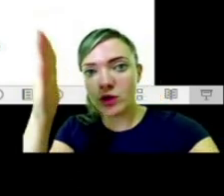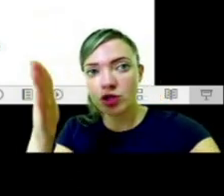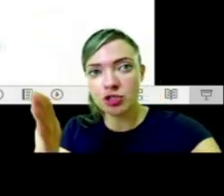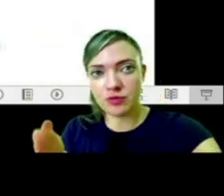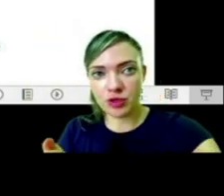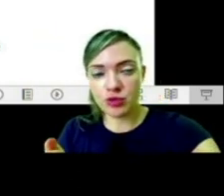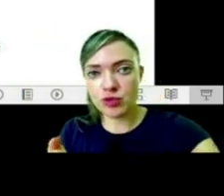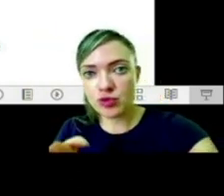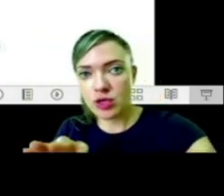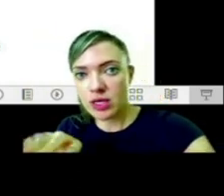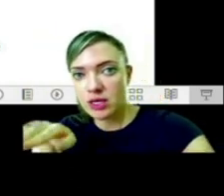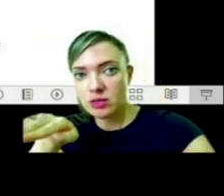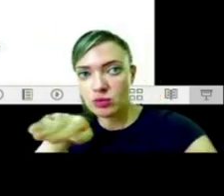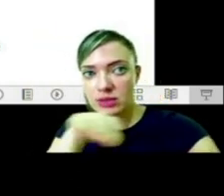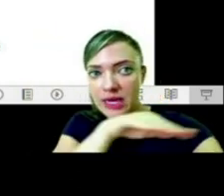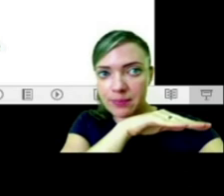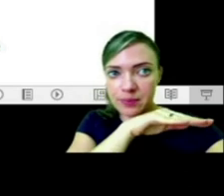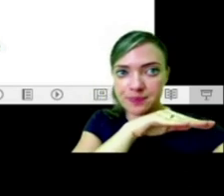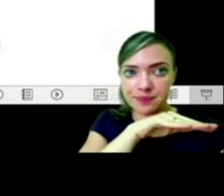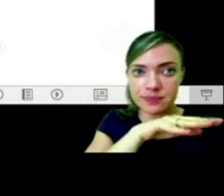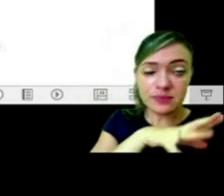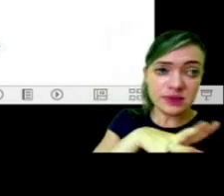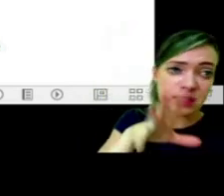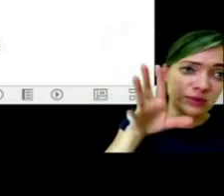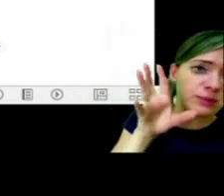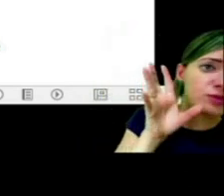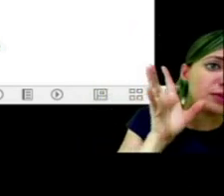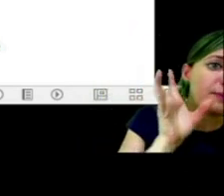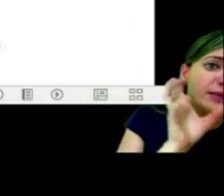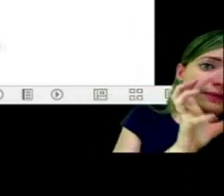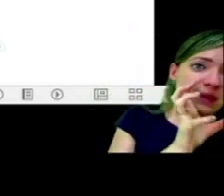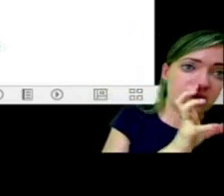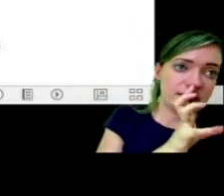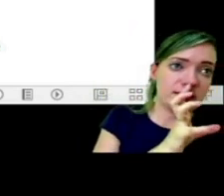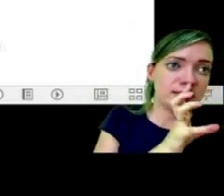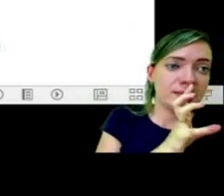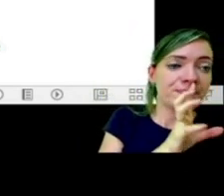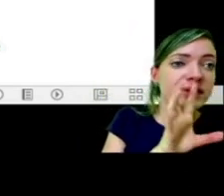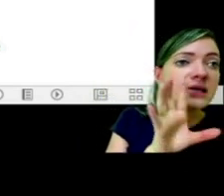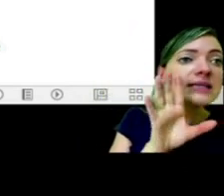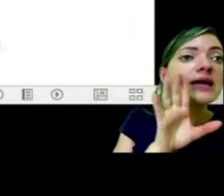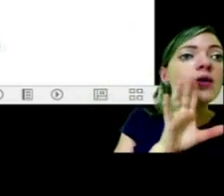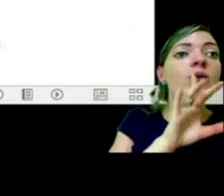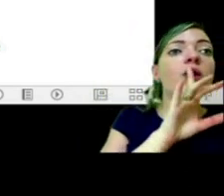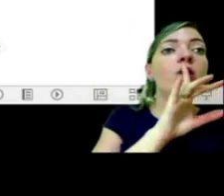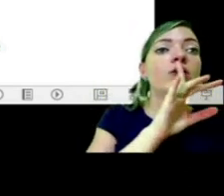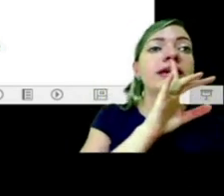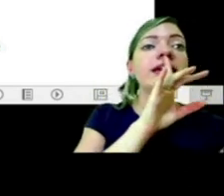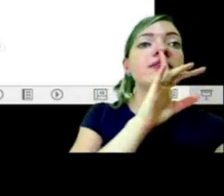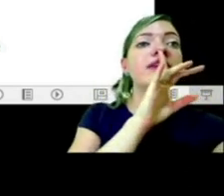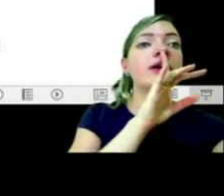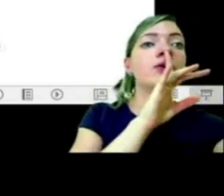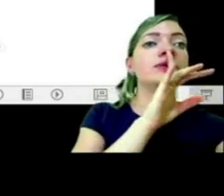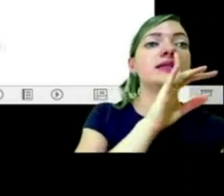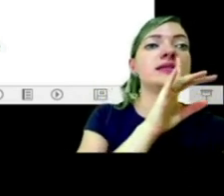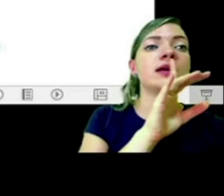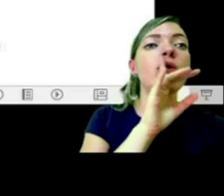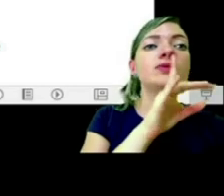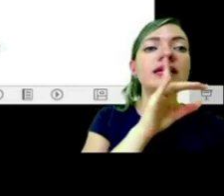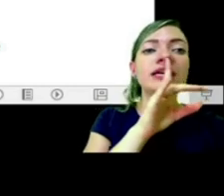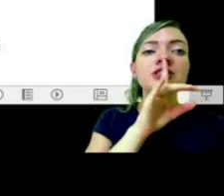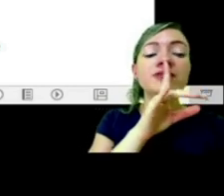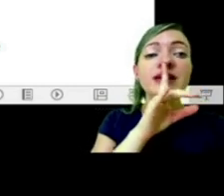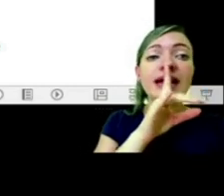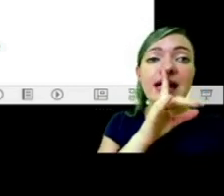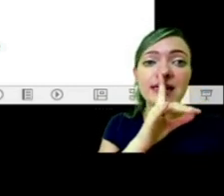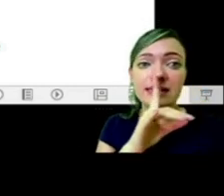um número de indivíduos no tempo. Então temos o tempo ali em meses. Então o que que vai acontecer?